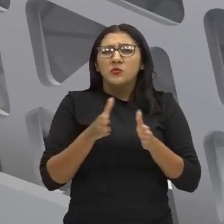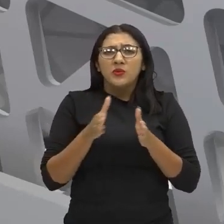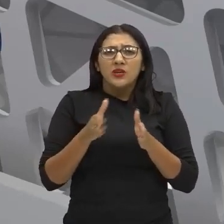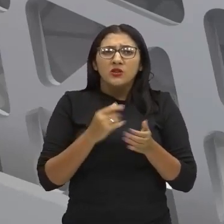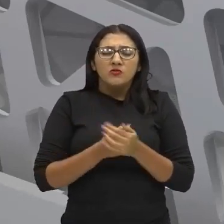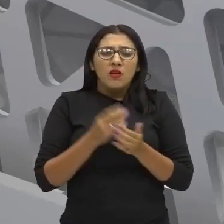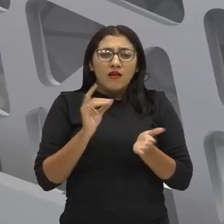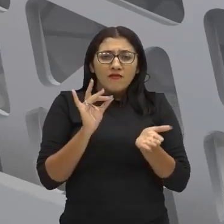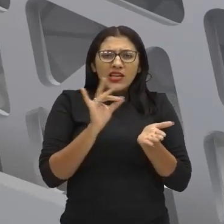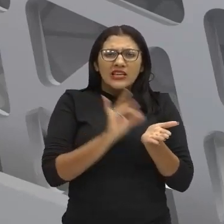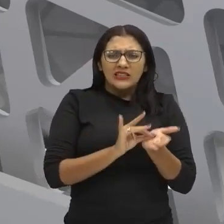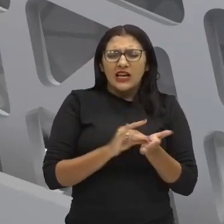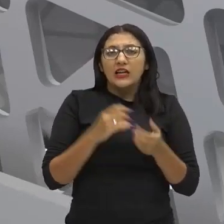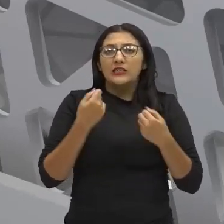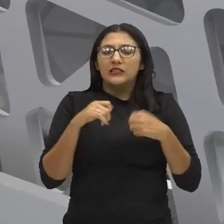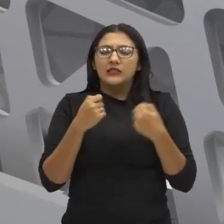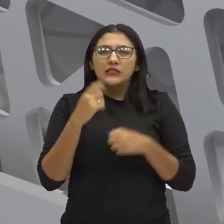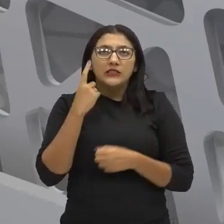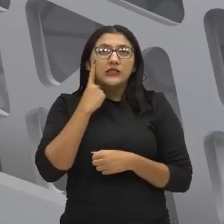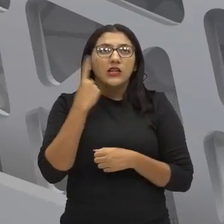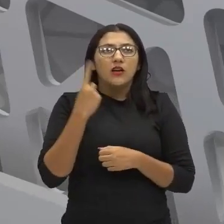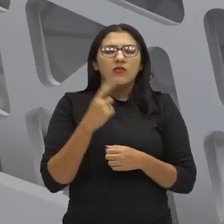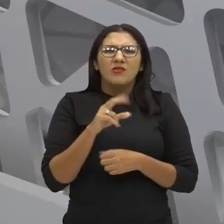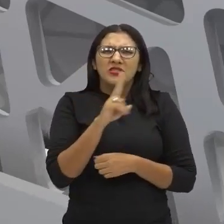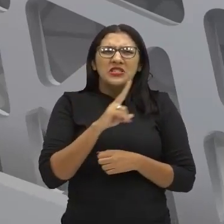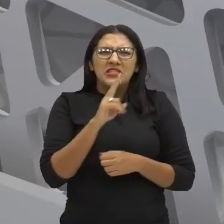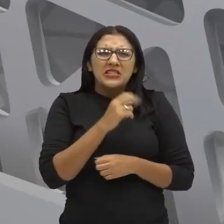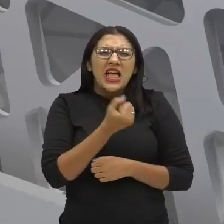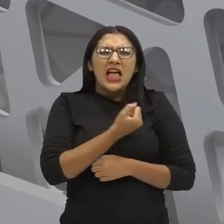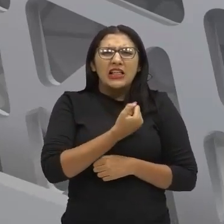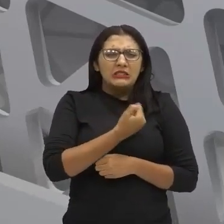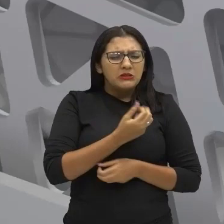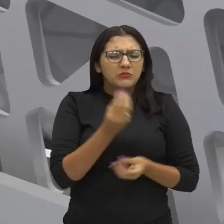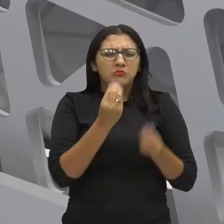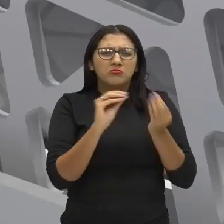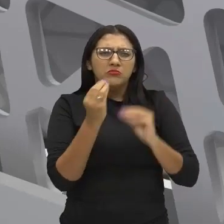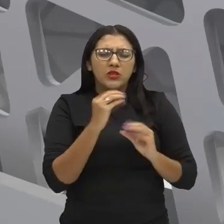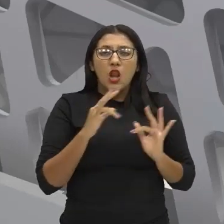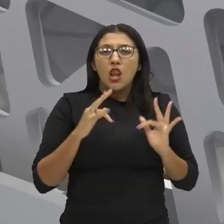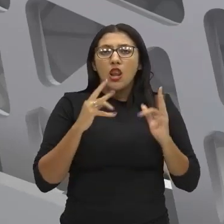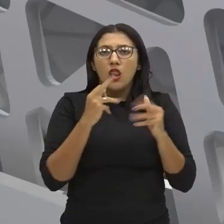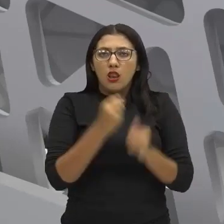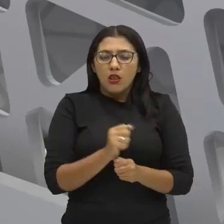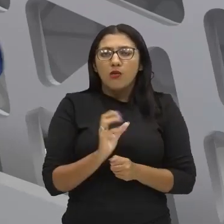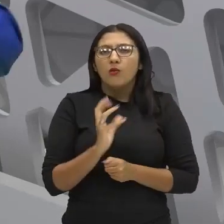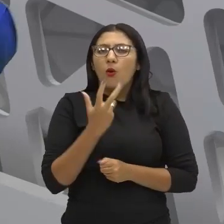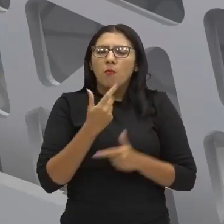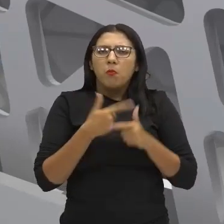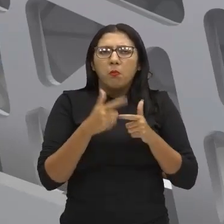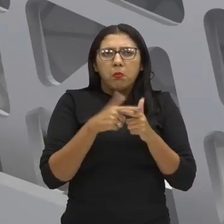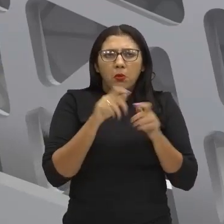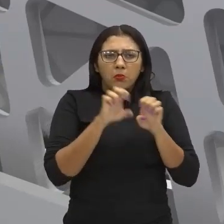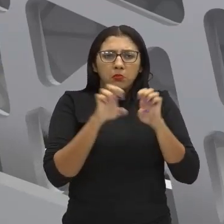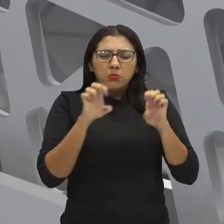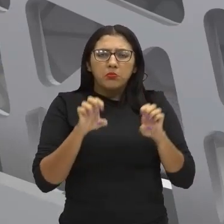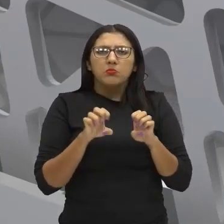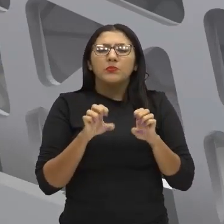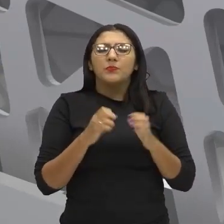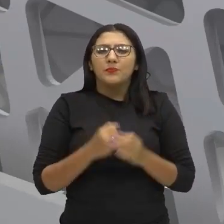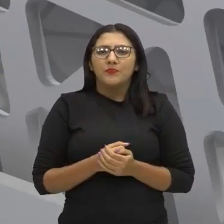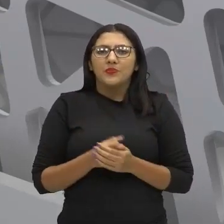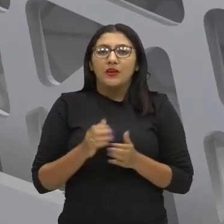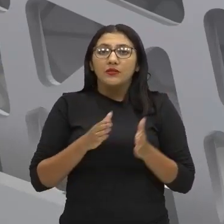concreto, da qual ele precisava dos algarismos para desenvolver determinadas situações, problemas, para a questão